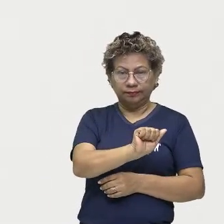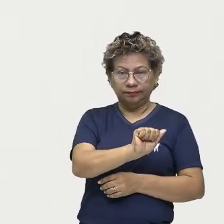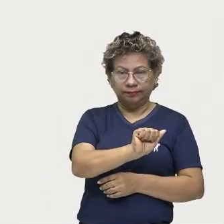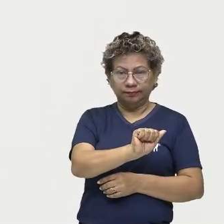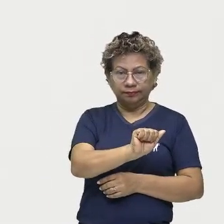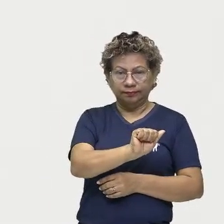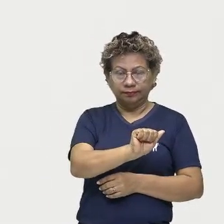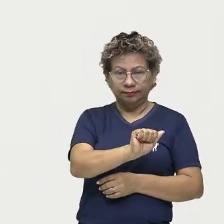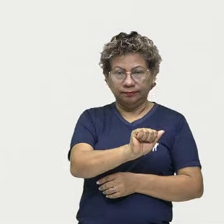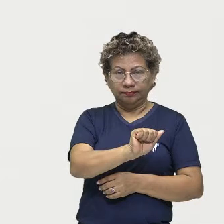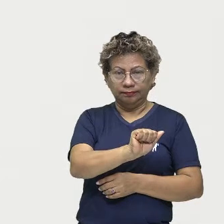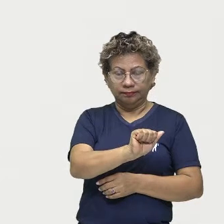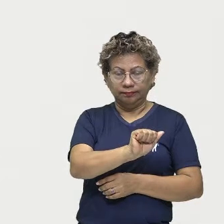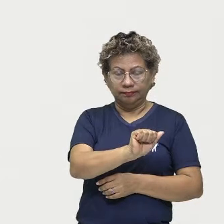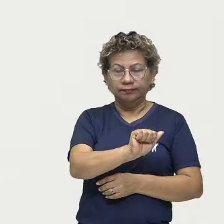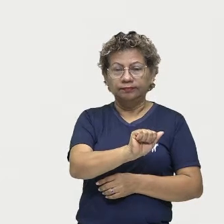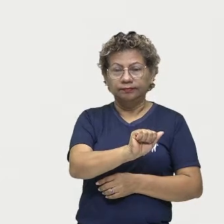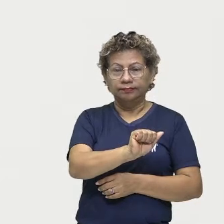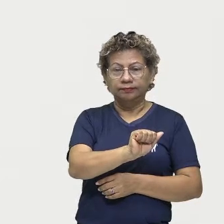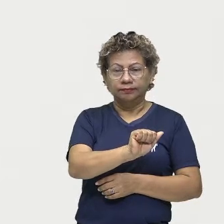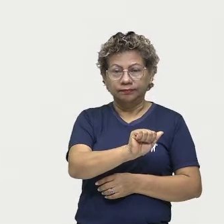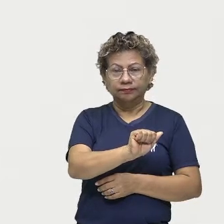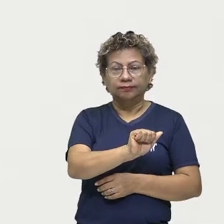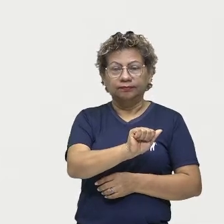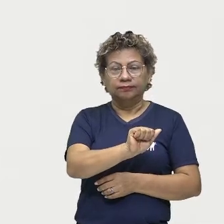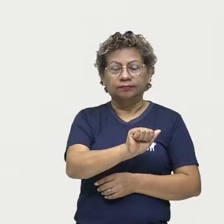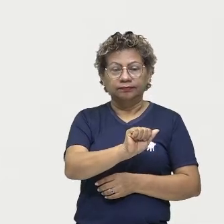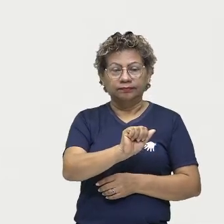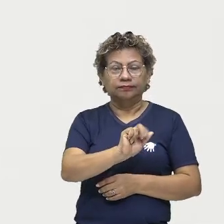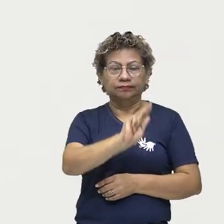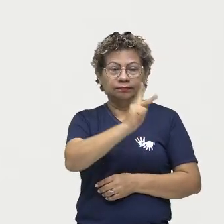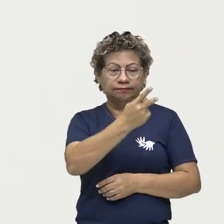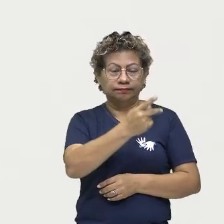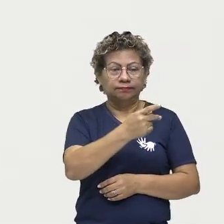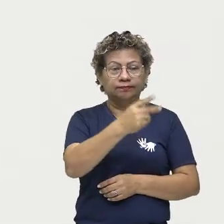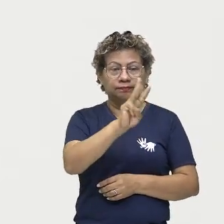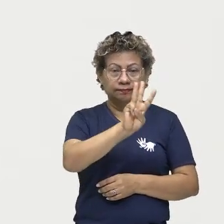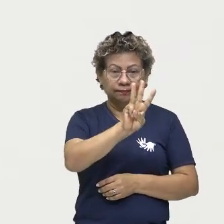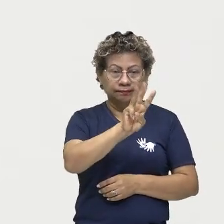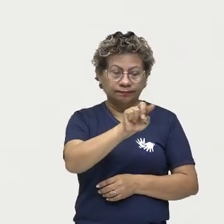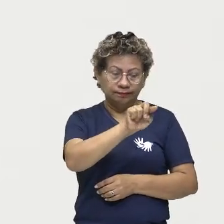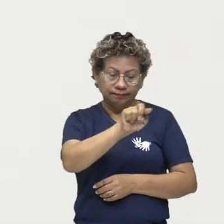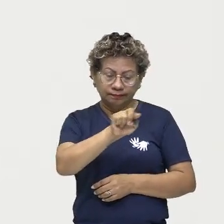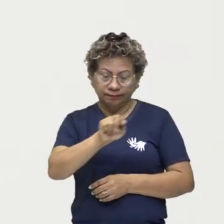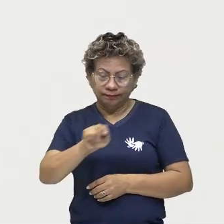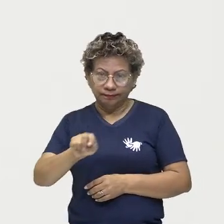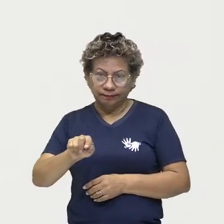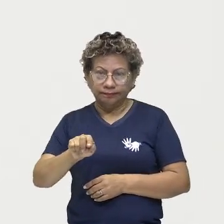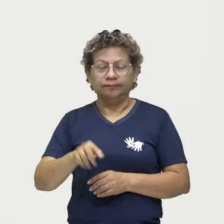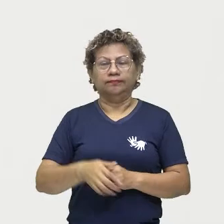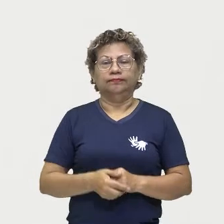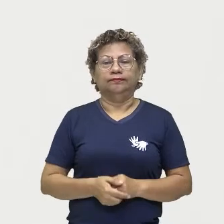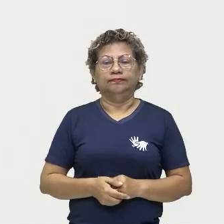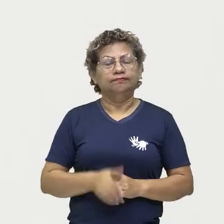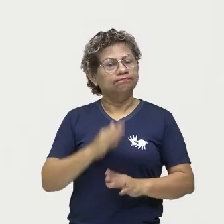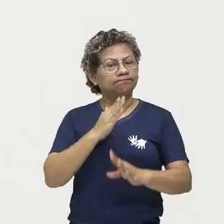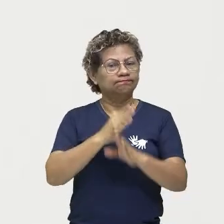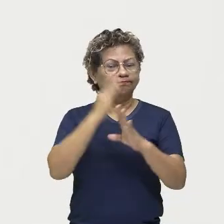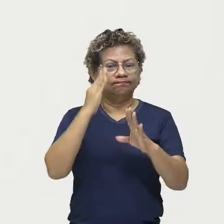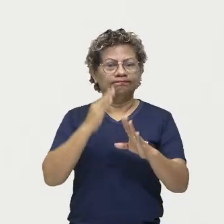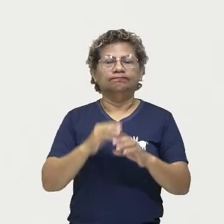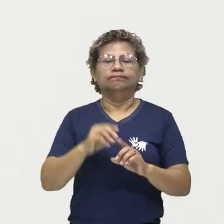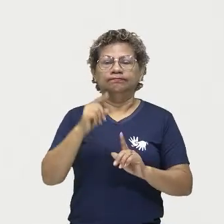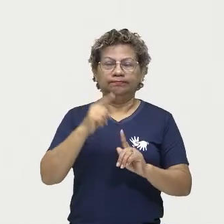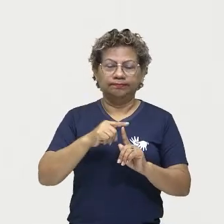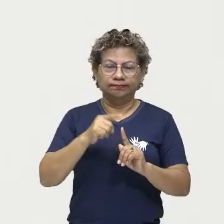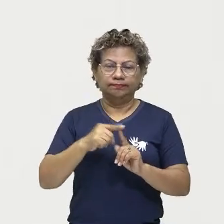AC, que é H3. Se nós observarmos, né, encontrando as alturas relativas aos demais